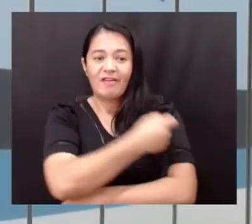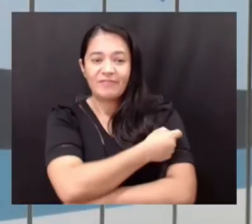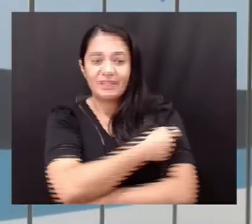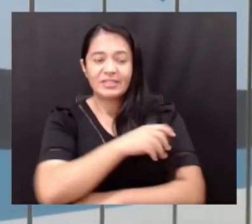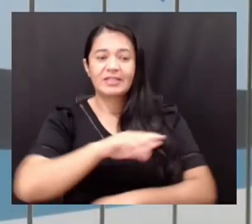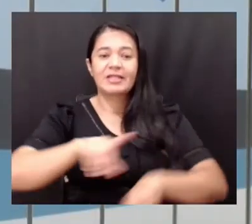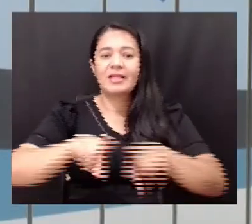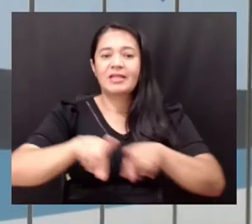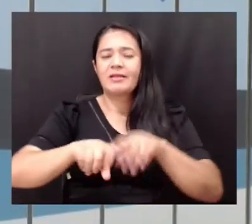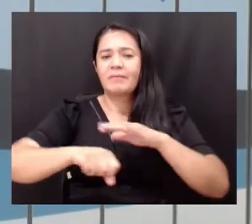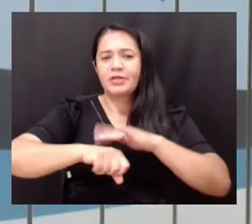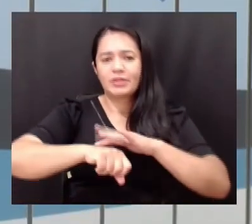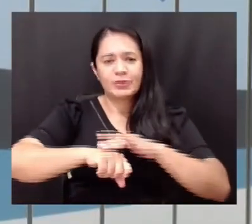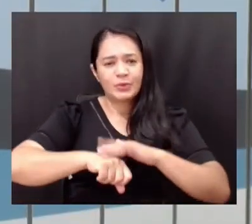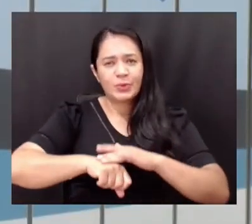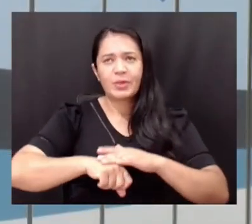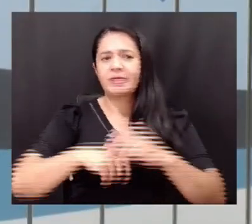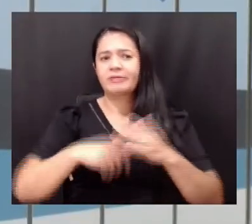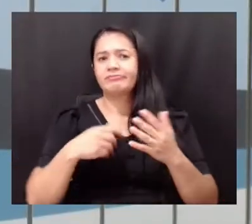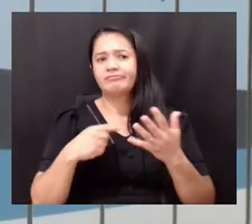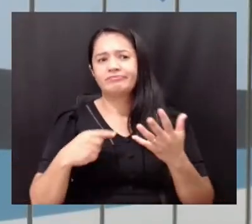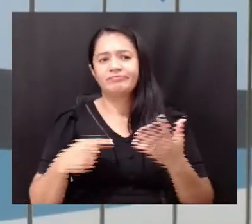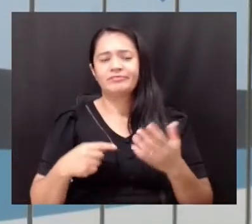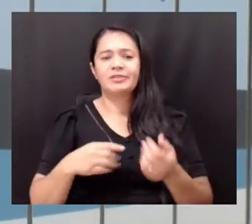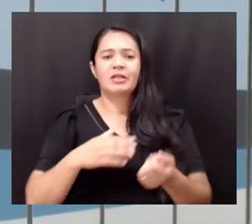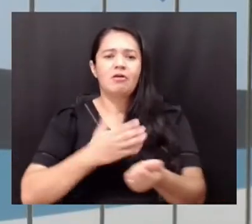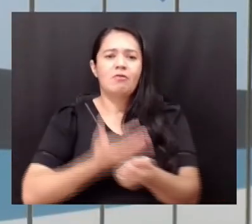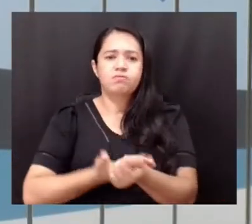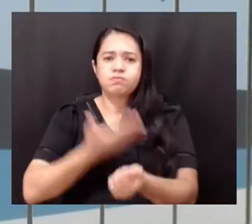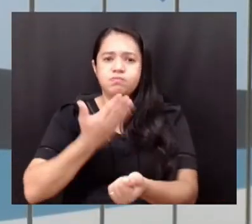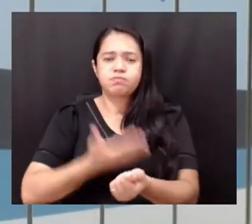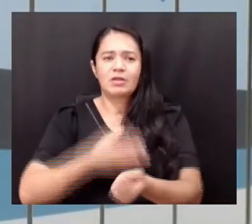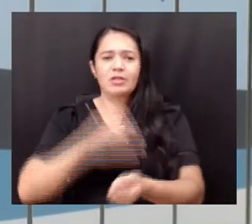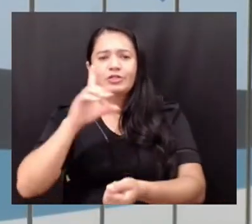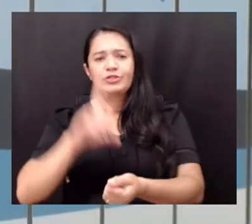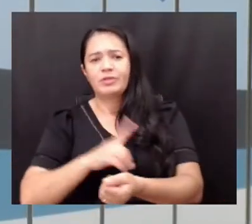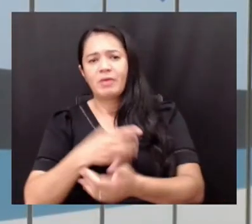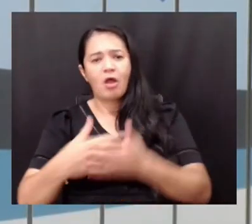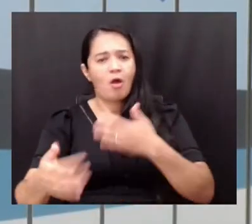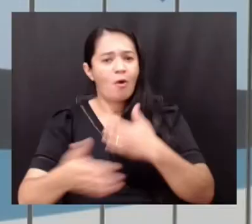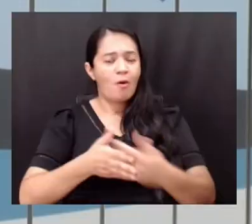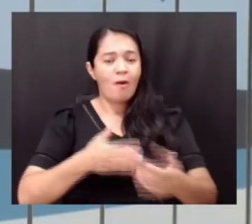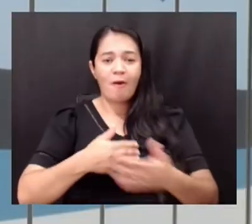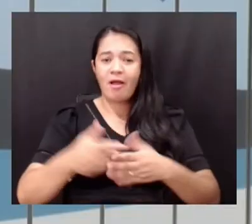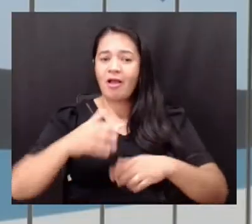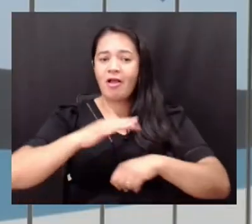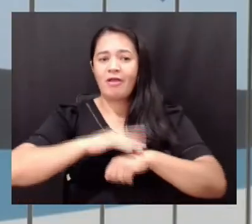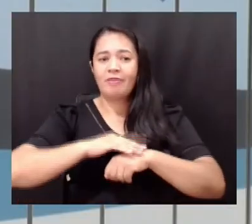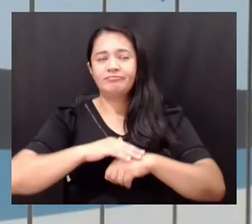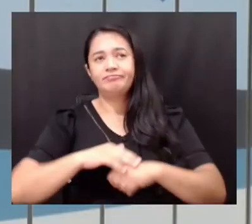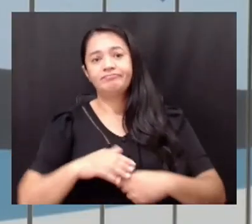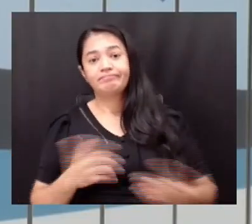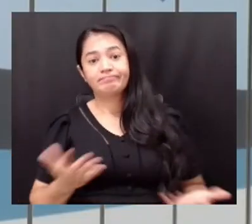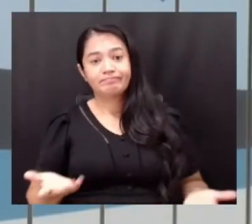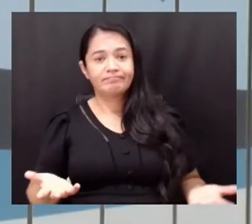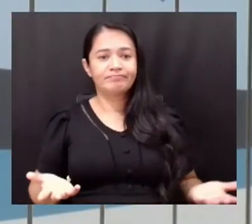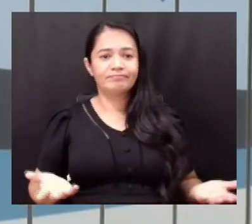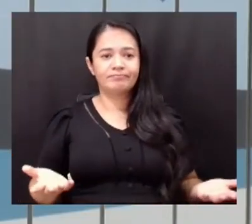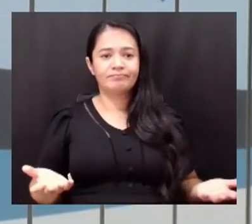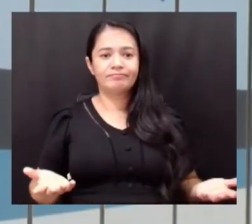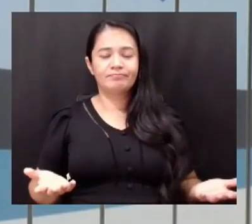pré-existentes, hipertensão, diabetes, qualquer tipo de doença, tem enxaqueca,